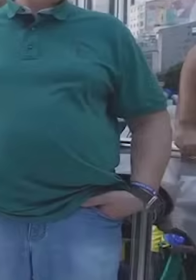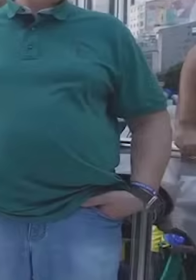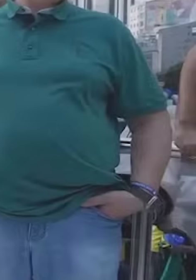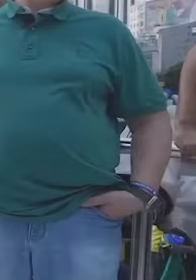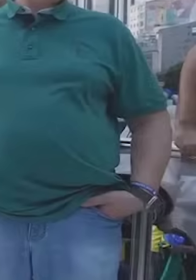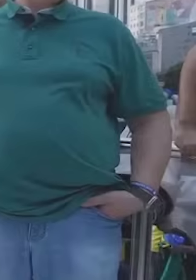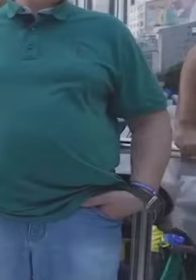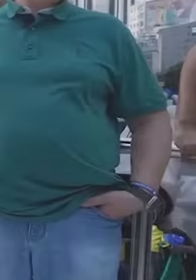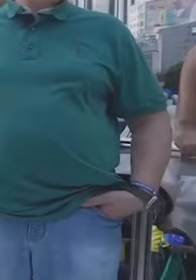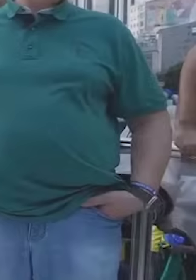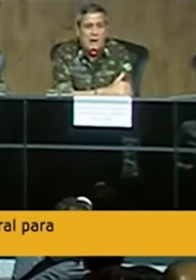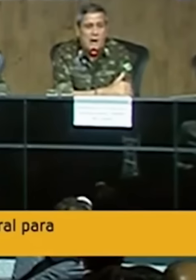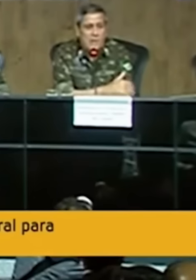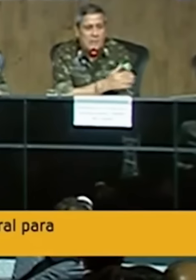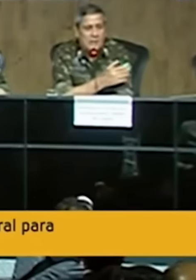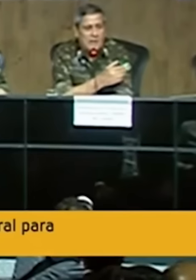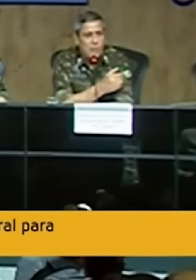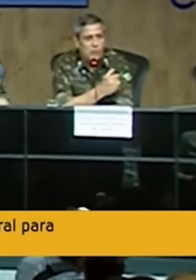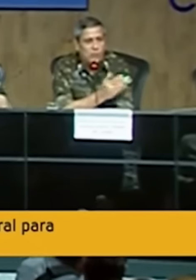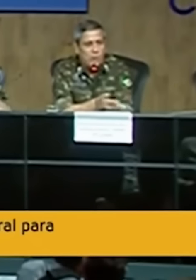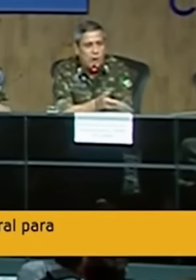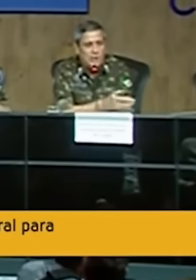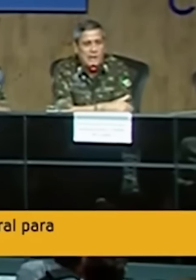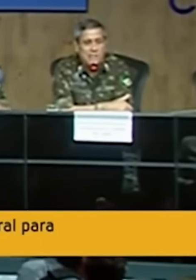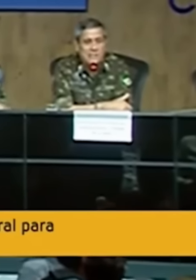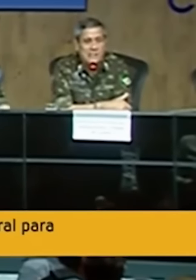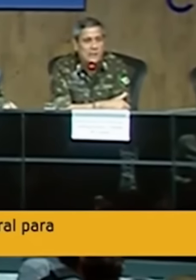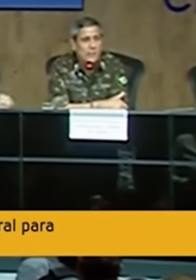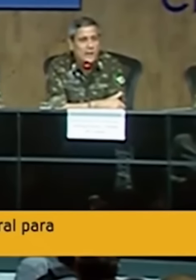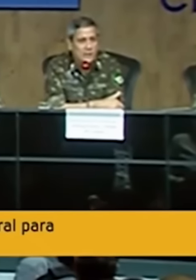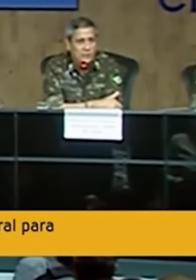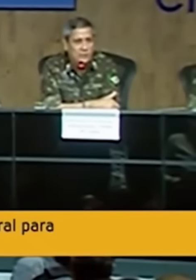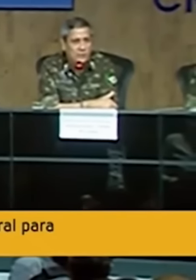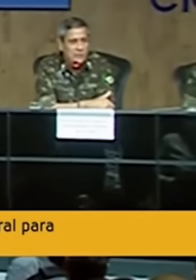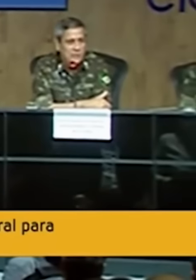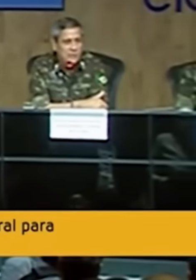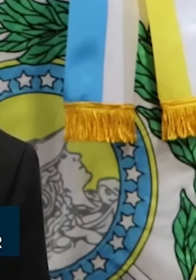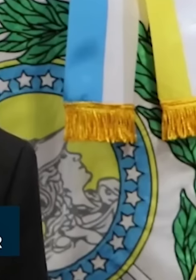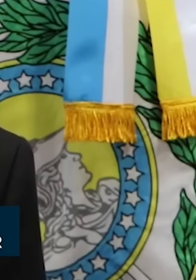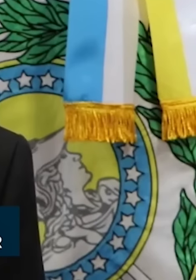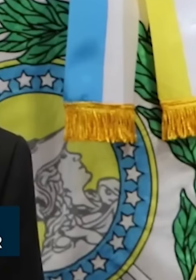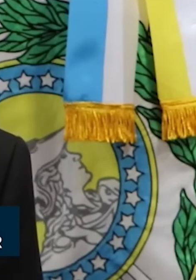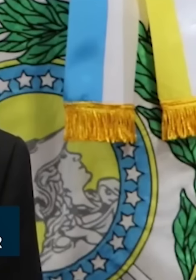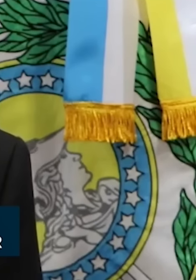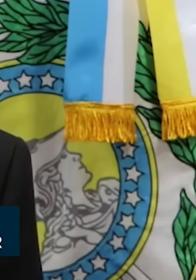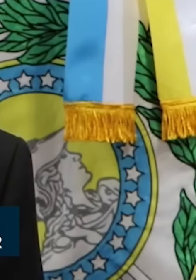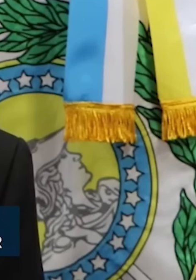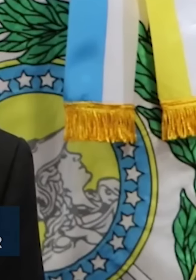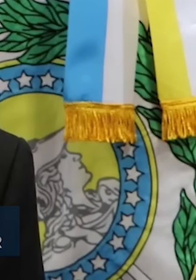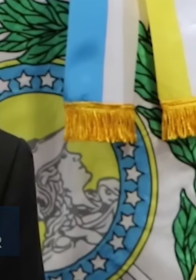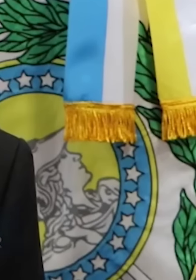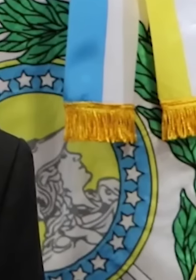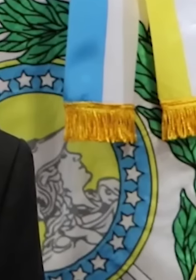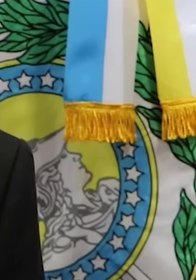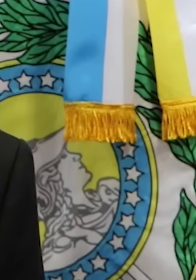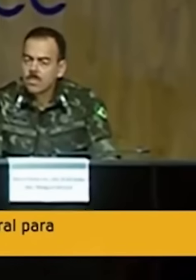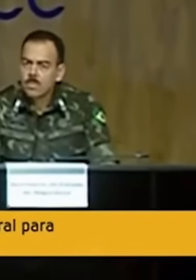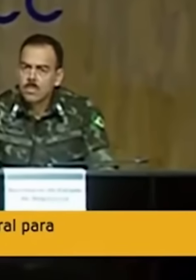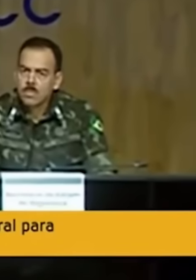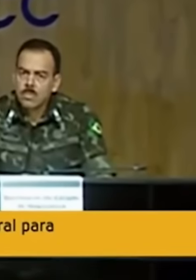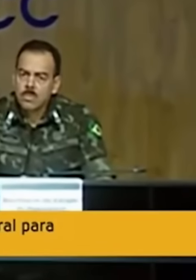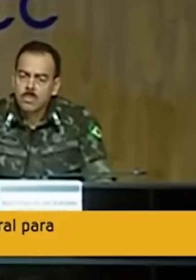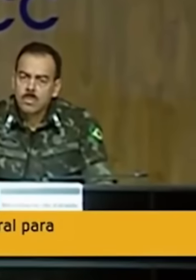manter bolsonaro no cargo a estratégia para livrar Jair bolsonaro do enredo golpista implica os Generais Augusto Heleno e